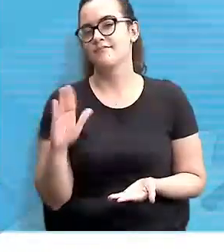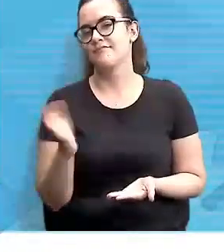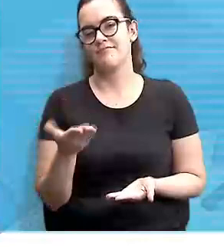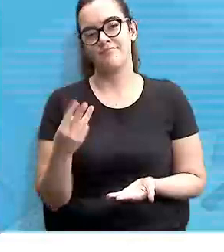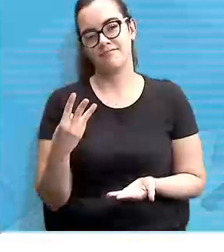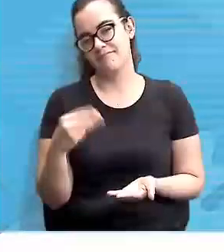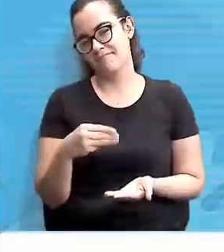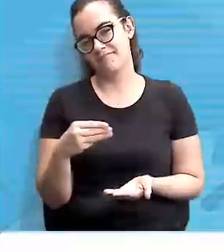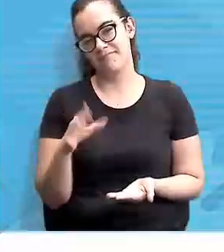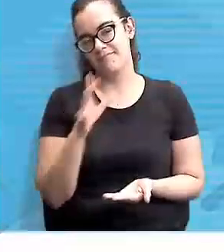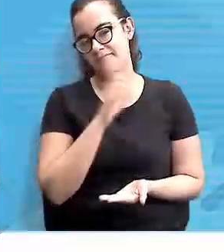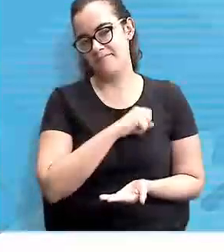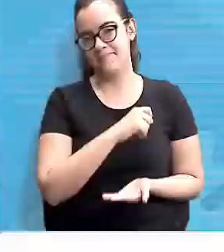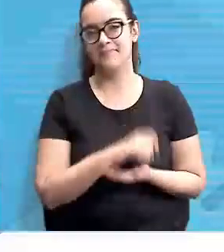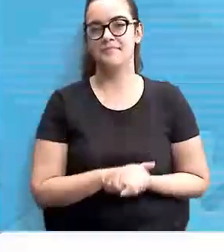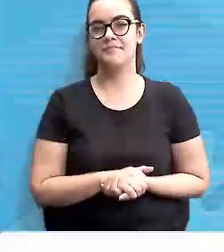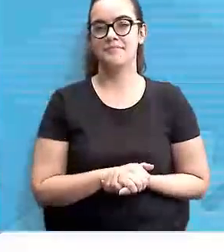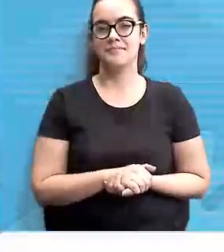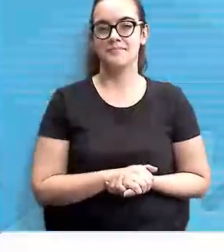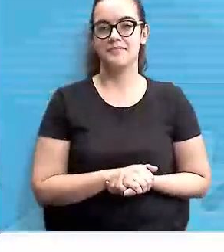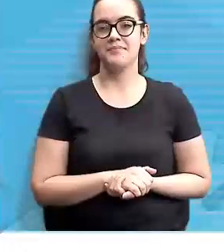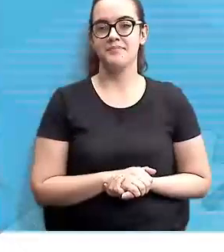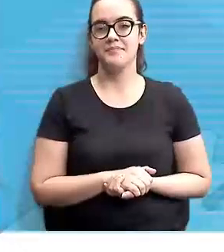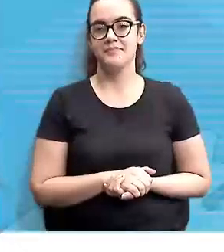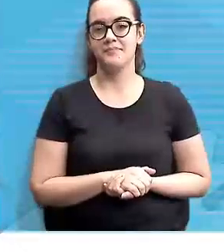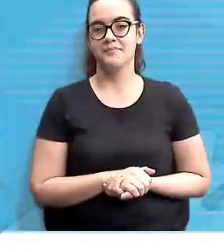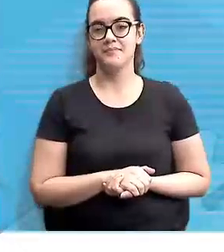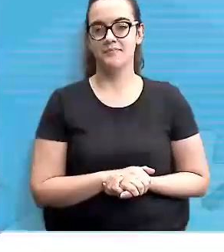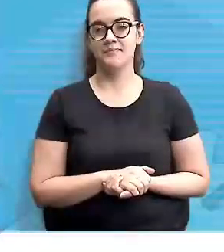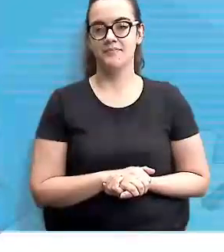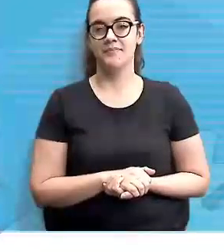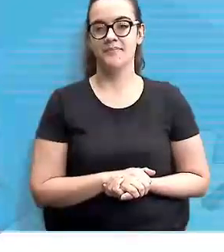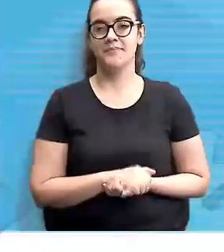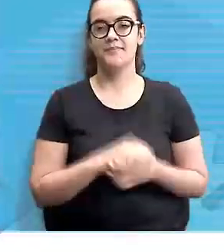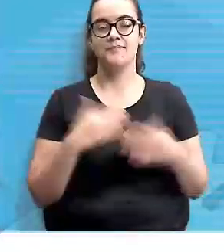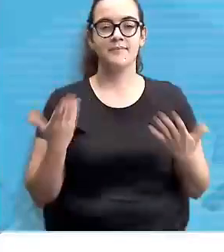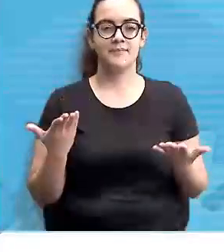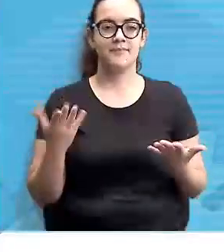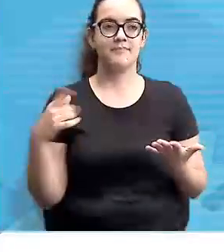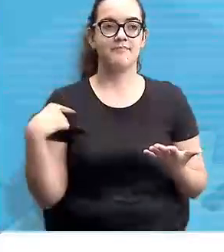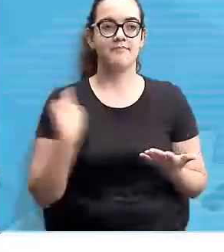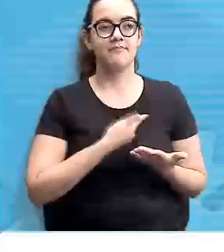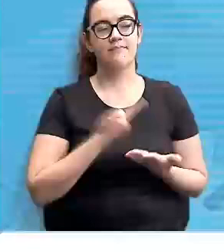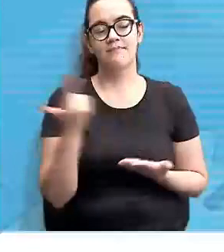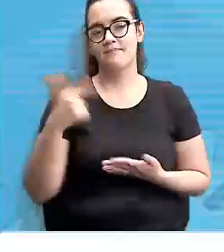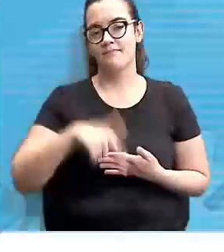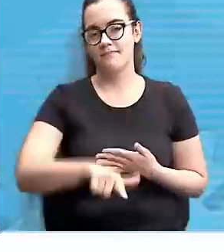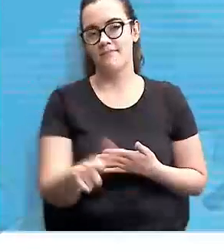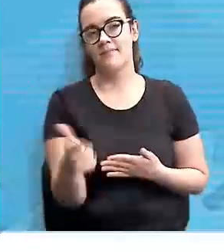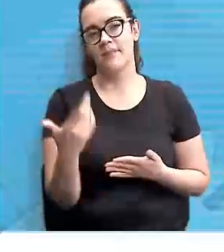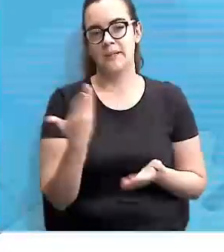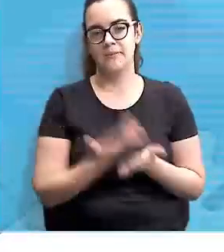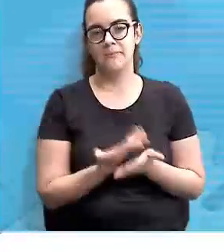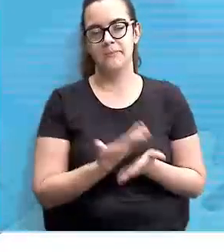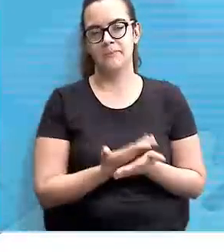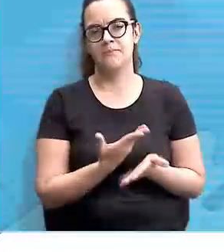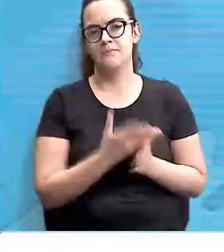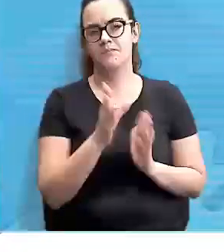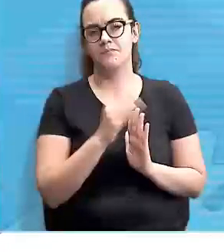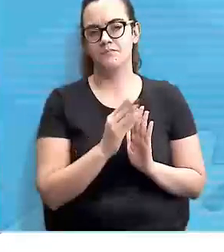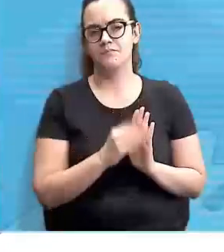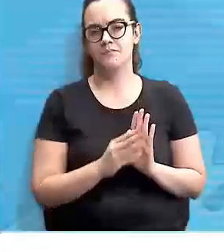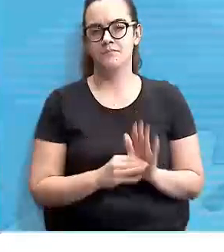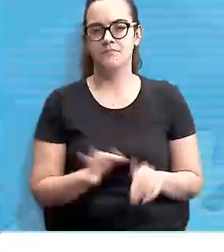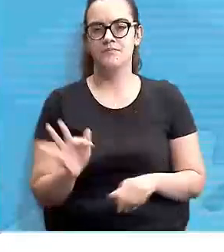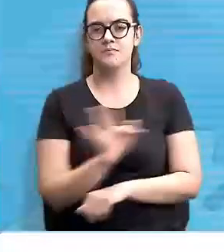de física da semana tá gente vai então aqui voltar para nossa aula de física